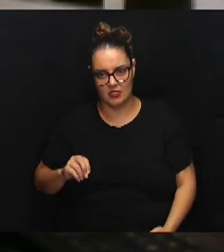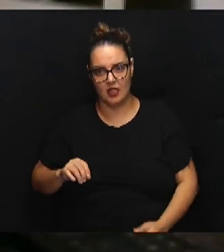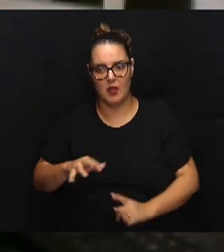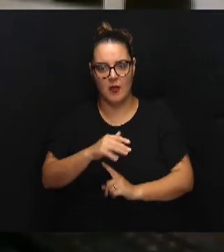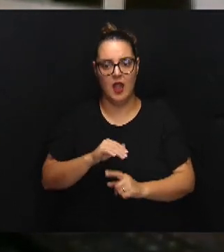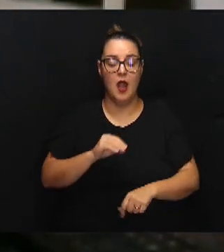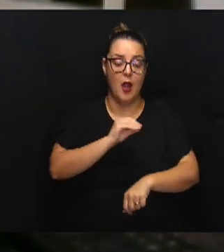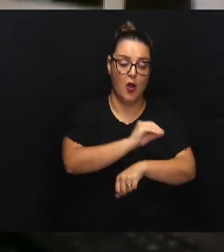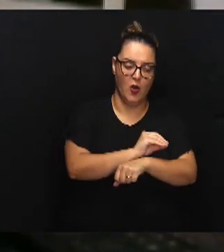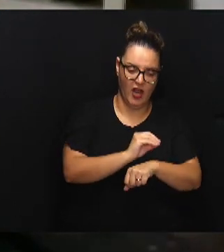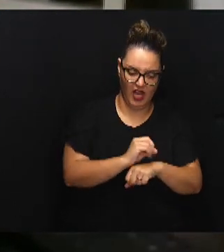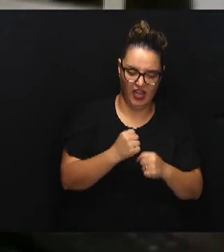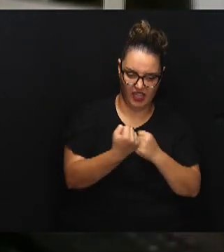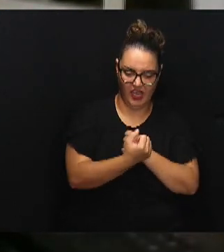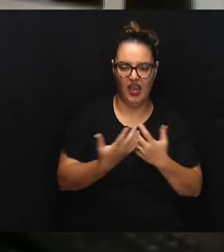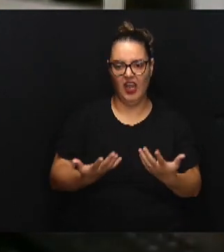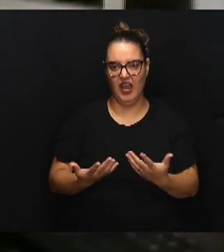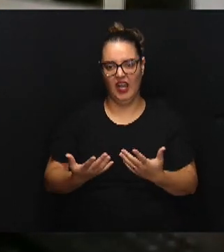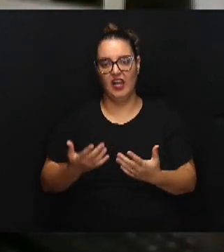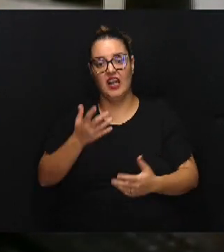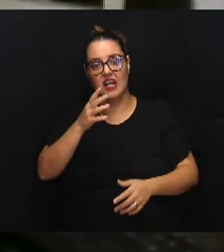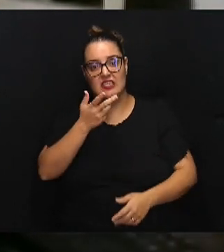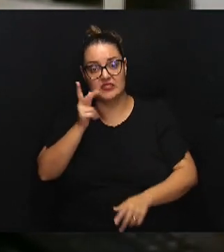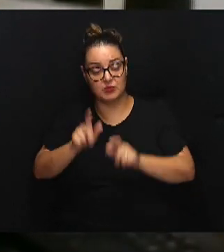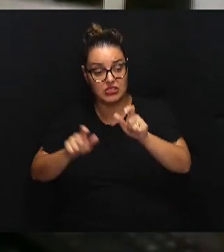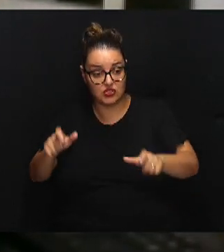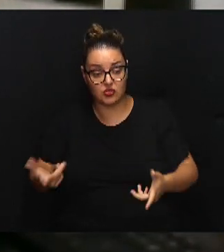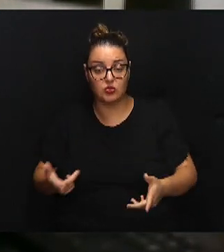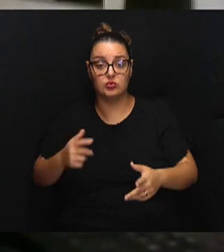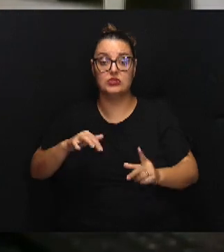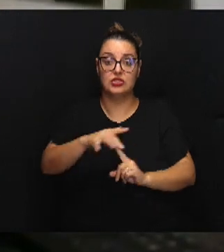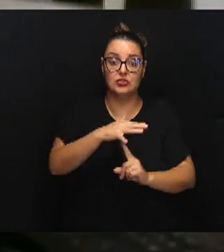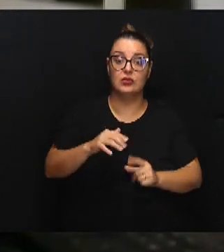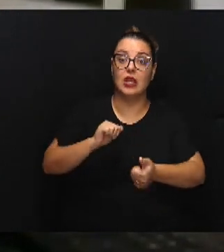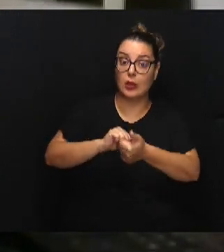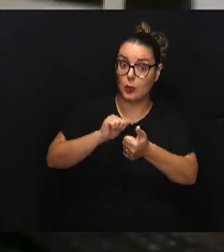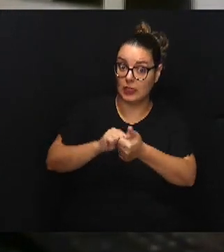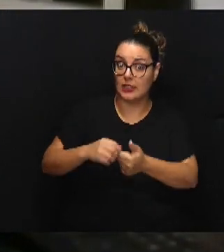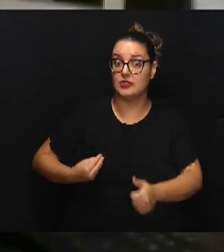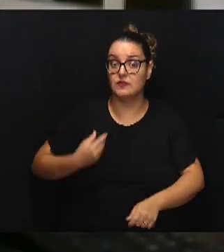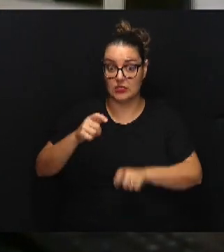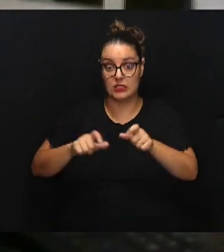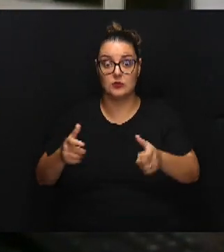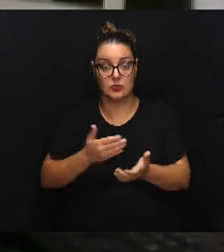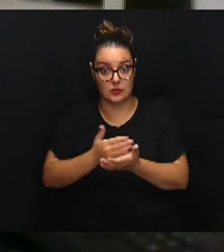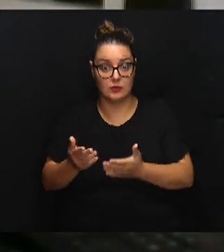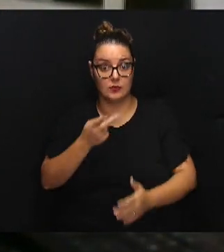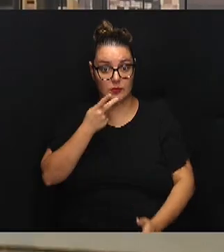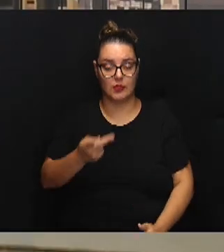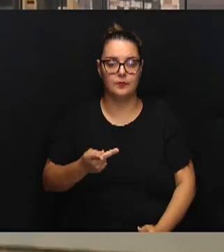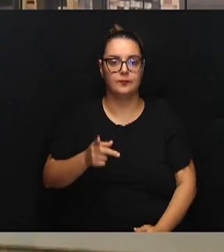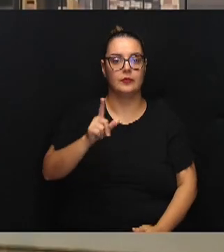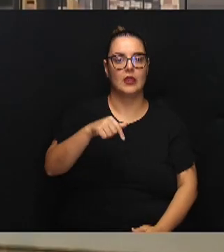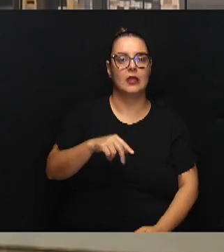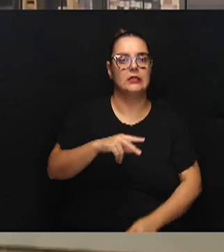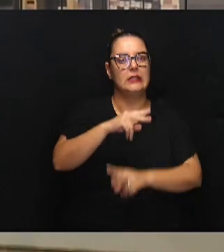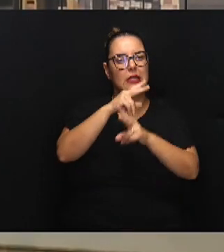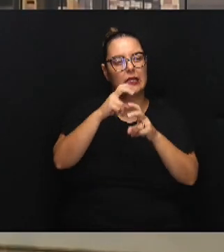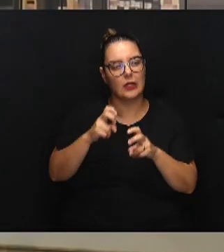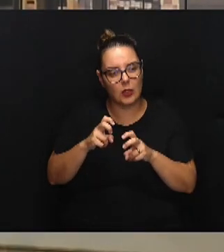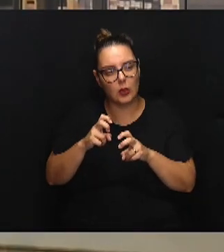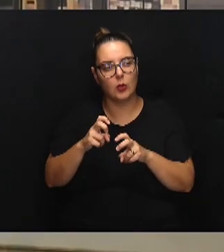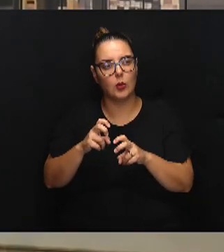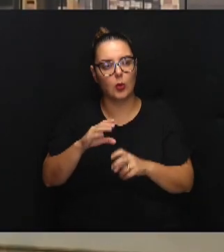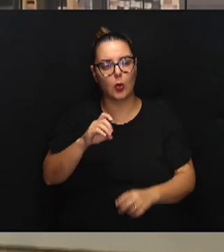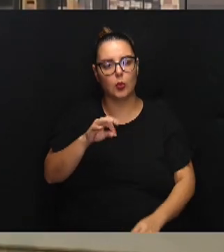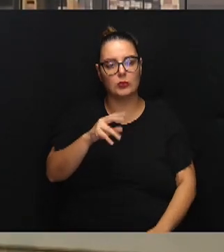o meio ambiente, né, visando aí a qualidade de vida, como eu disse no início. Tem aquela contaminação que ela é mais direta,